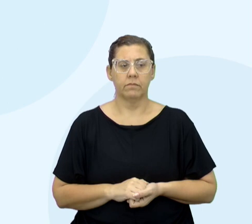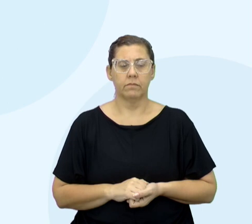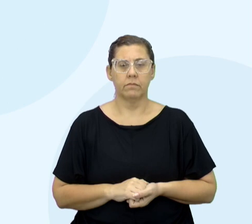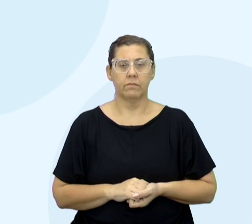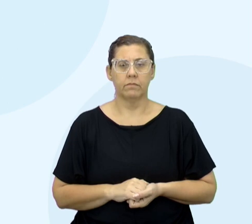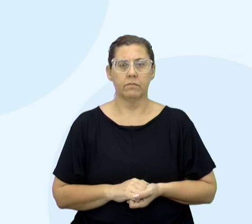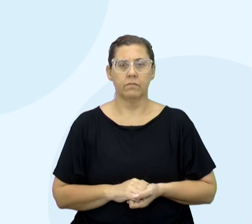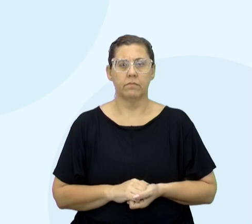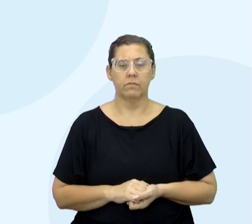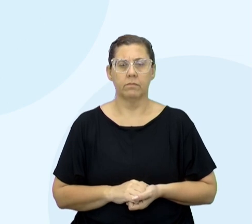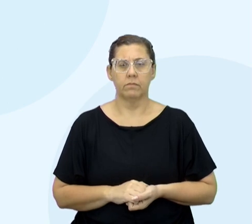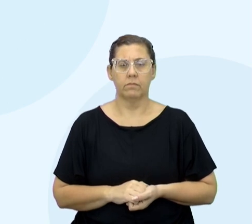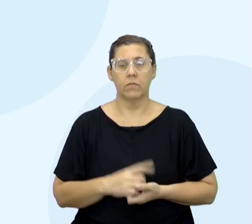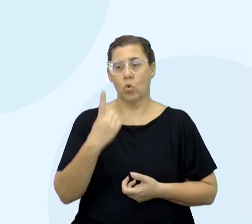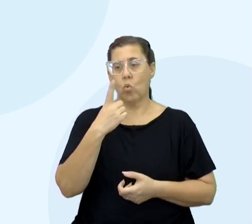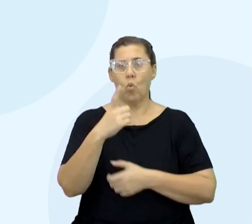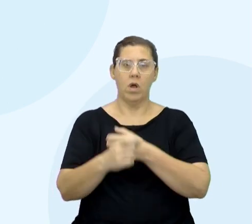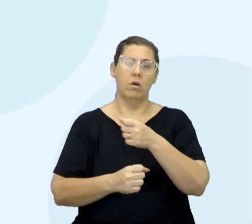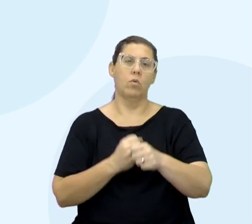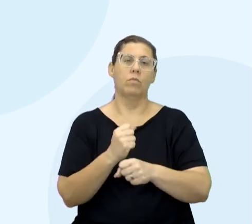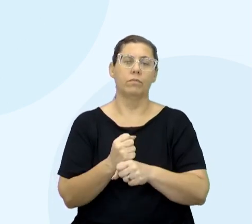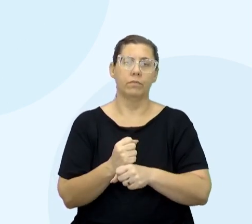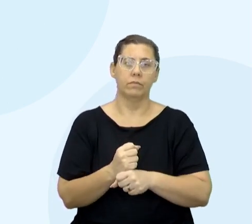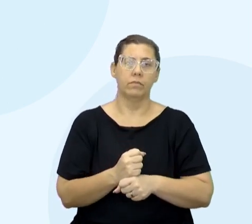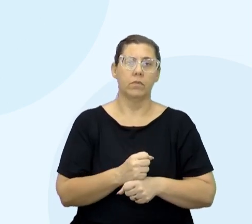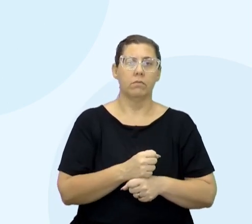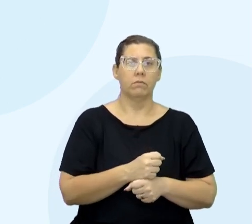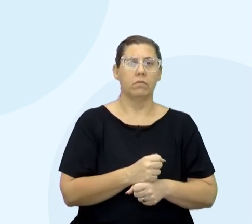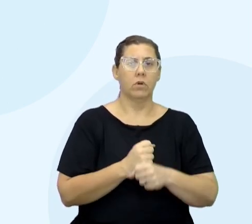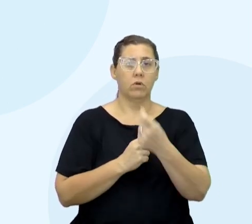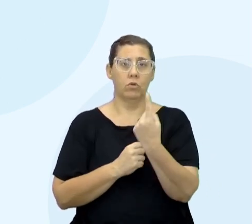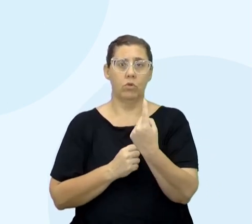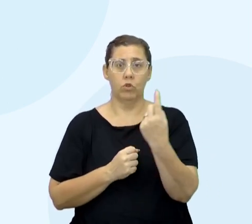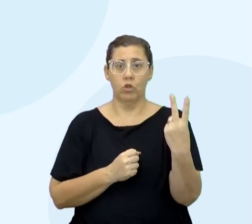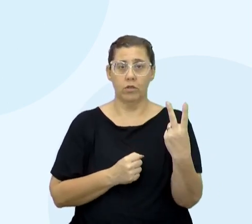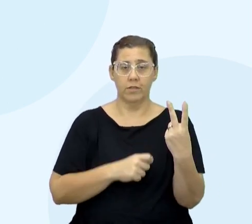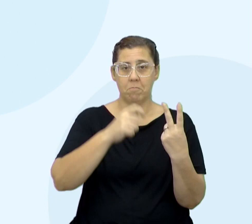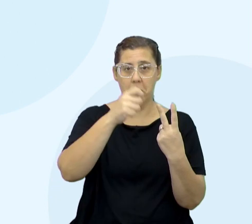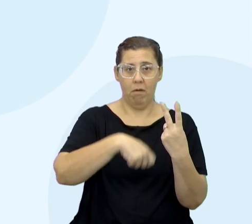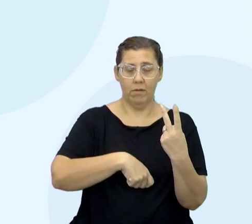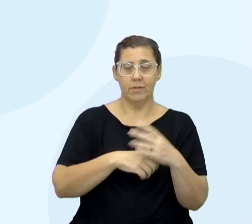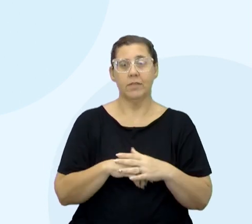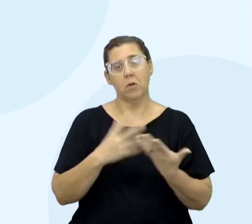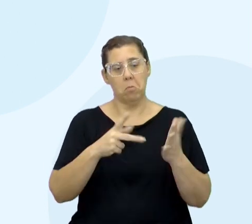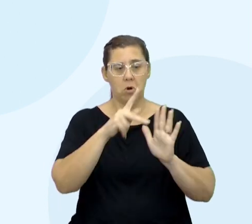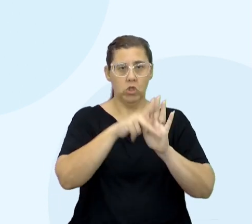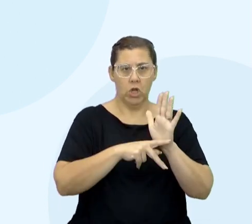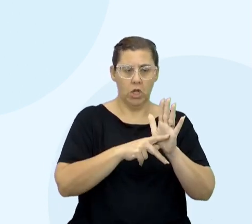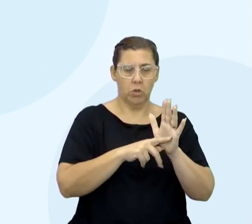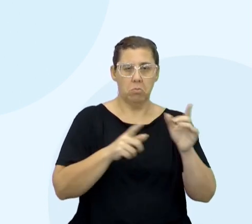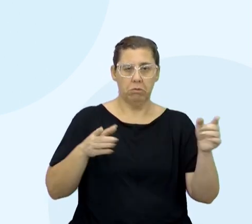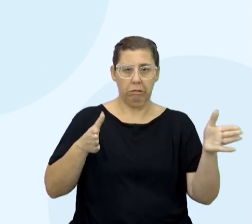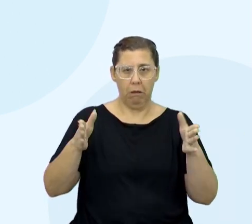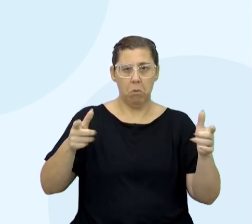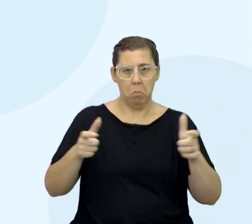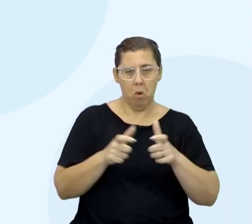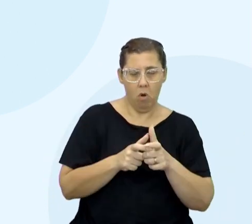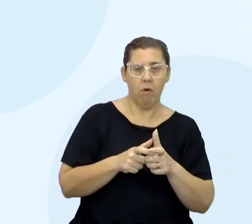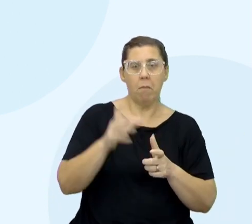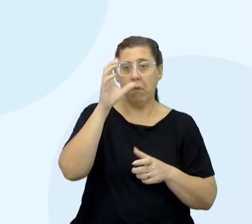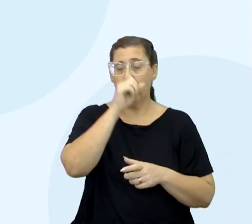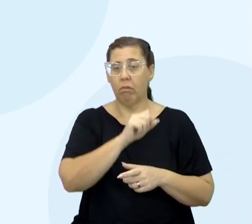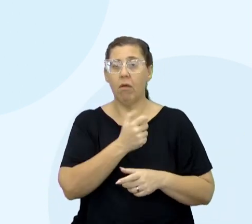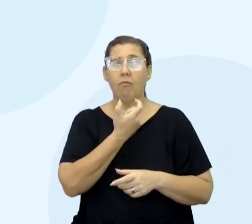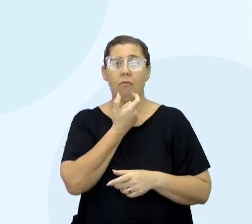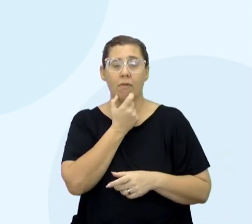O prazo em 1 ano, 12 meses. Então, um projeto aí a curto prazo, aprender a falar